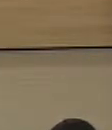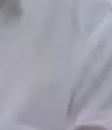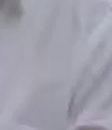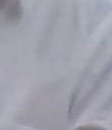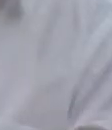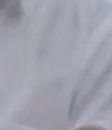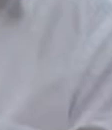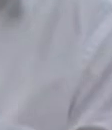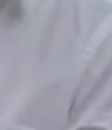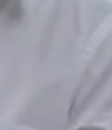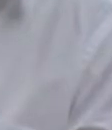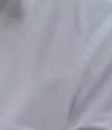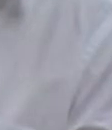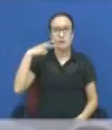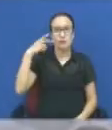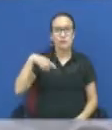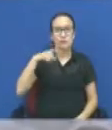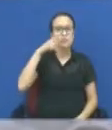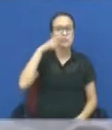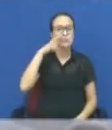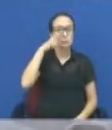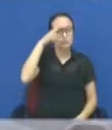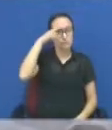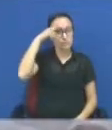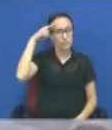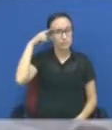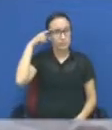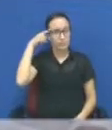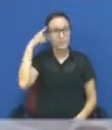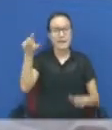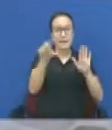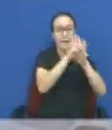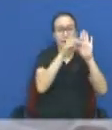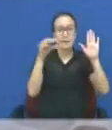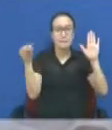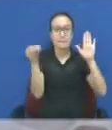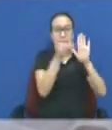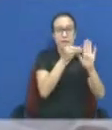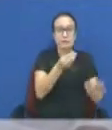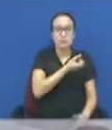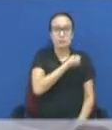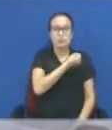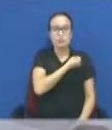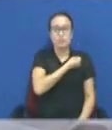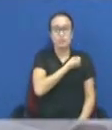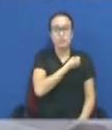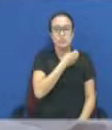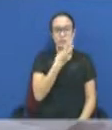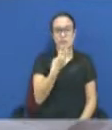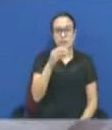é a emenda número 3861, uma emenda modificativa ao projeto de lei